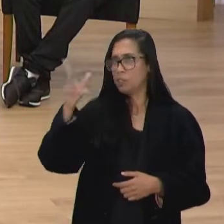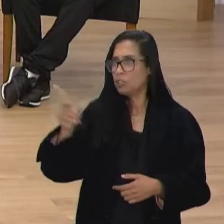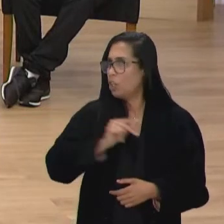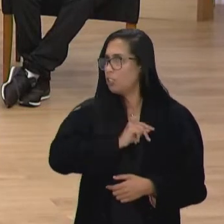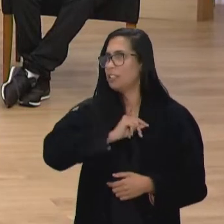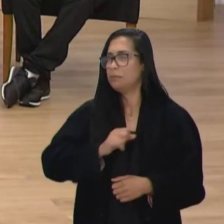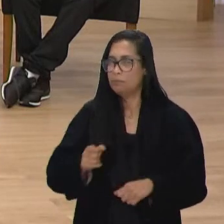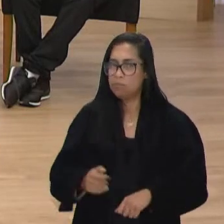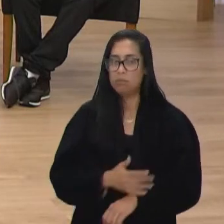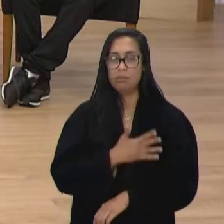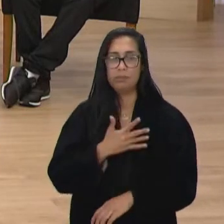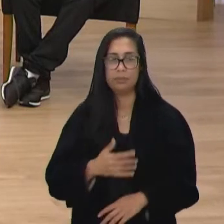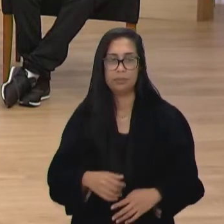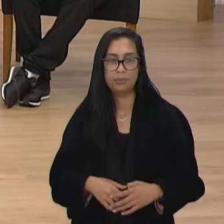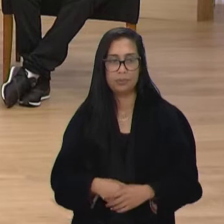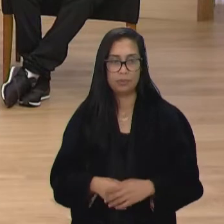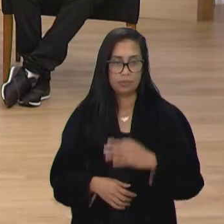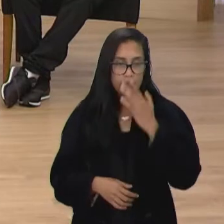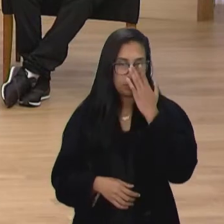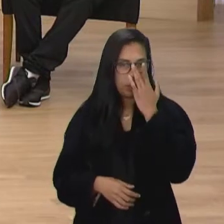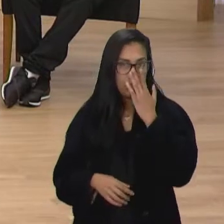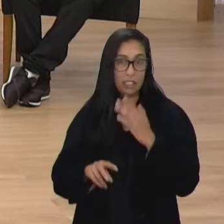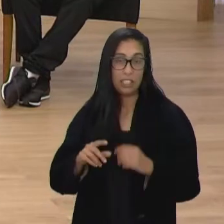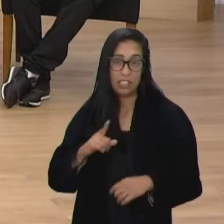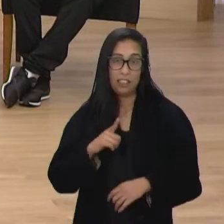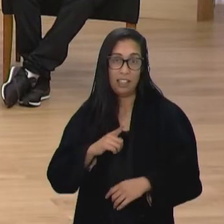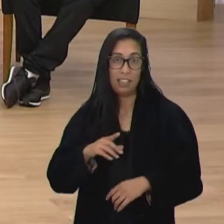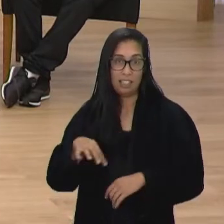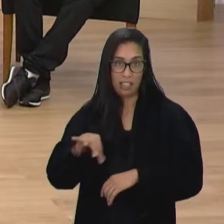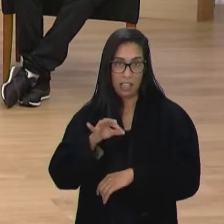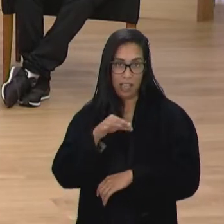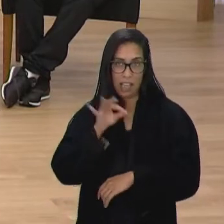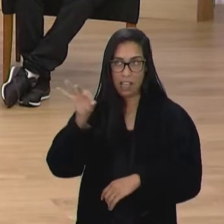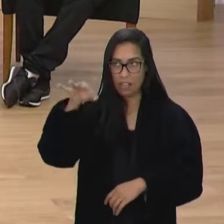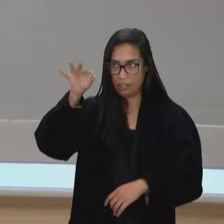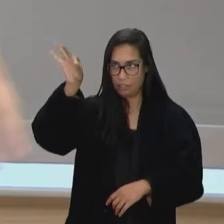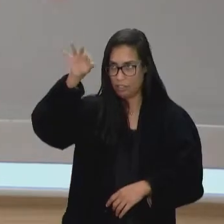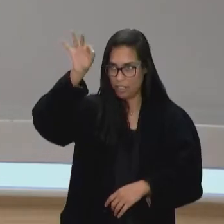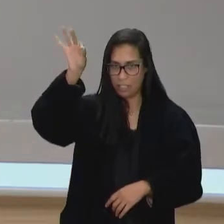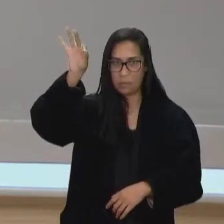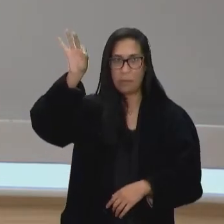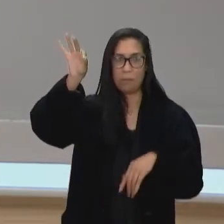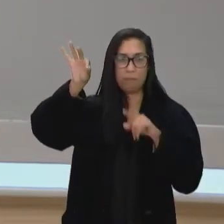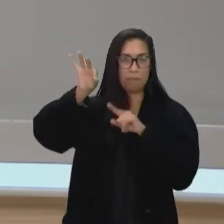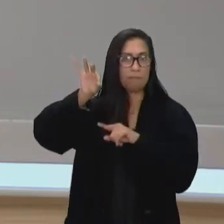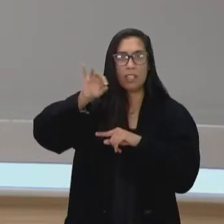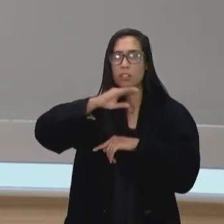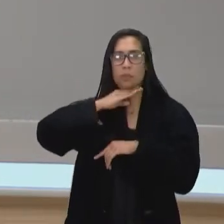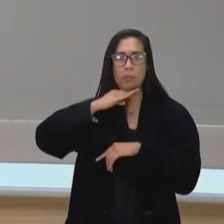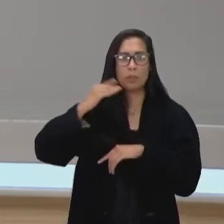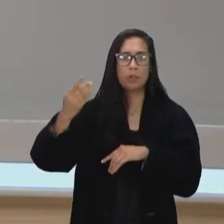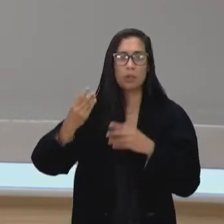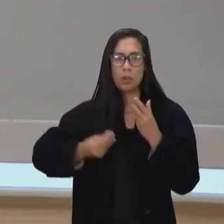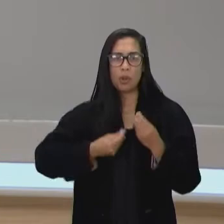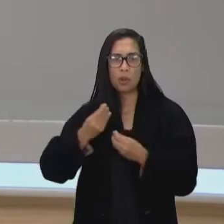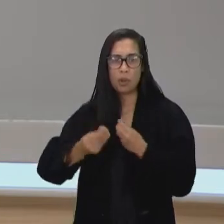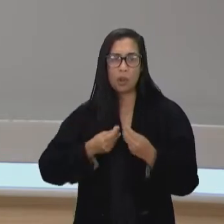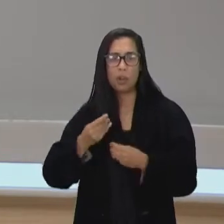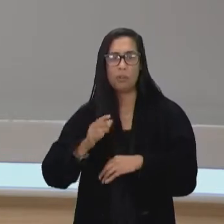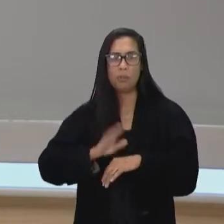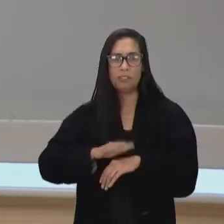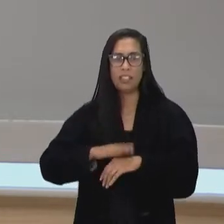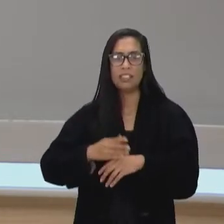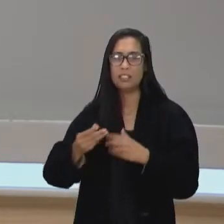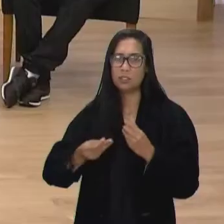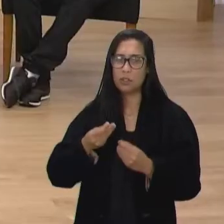gente tenta, no caso das vespas, tenta Sim. atacar as vespas não morrem. Aí a gente ficou como que a gente vai Assim,